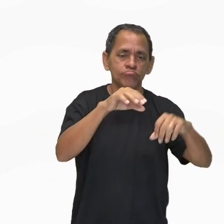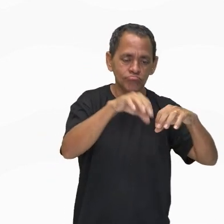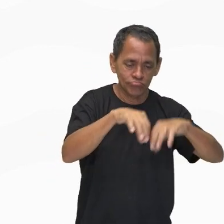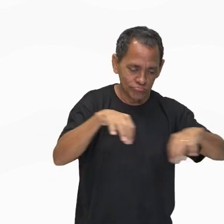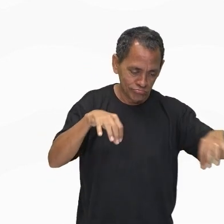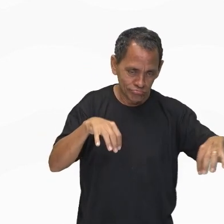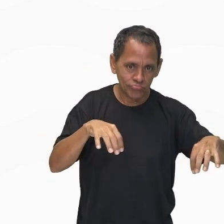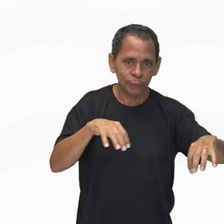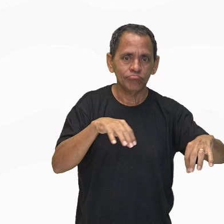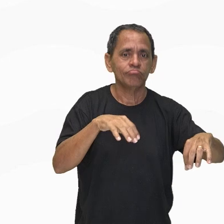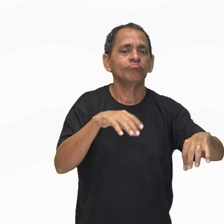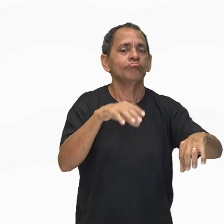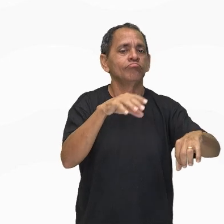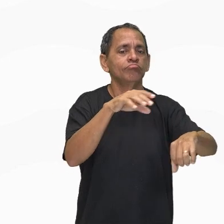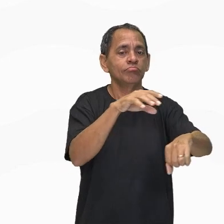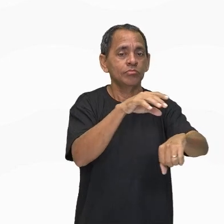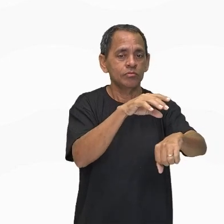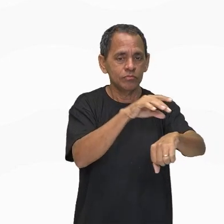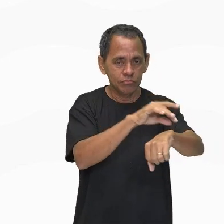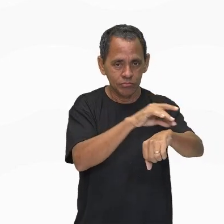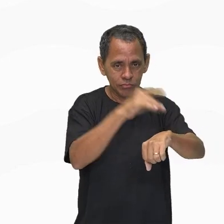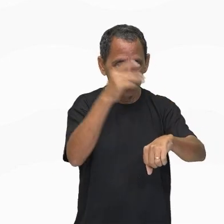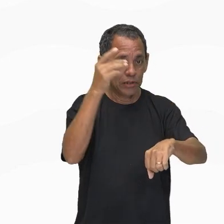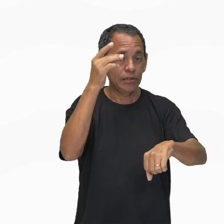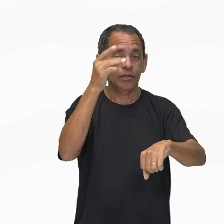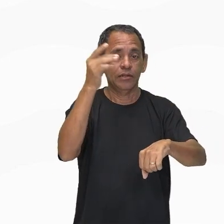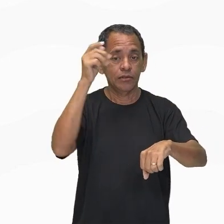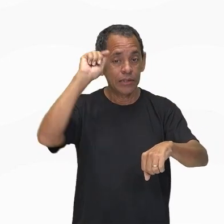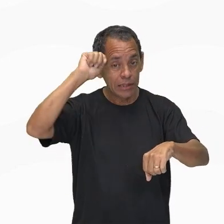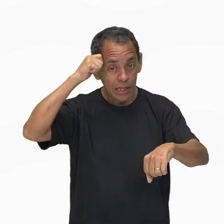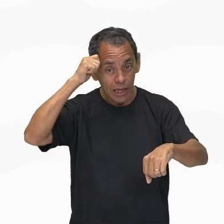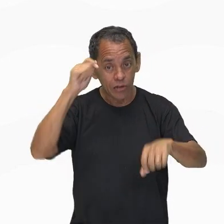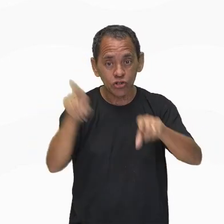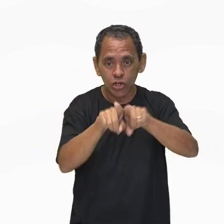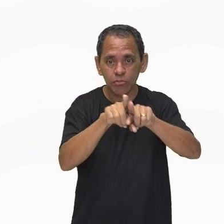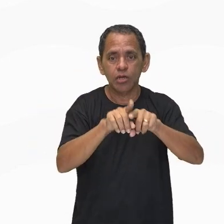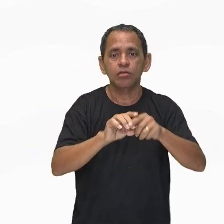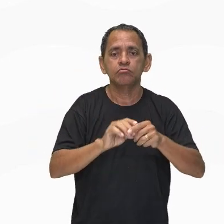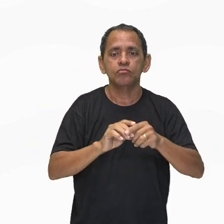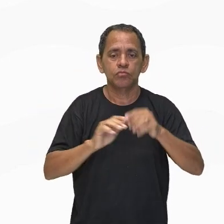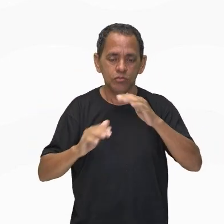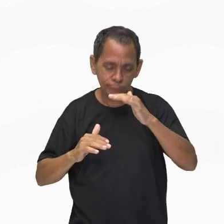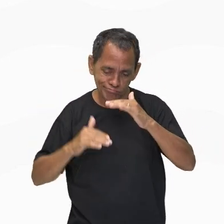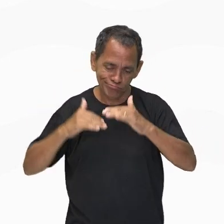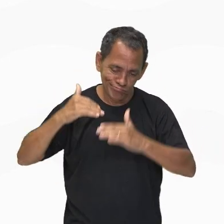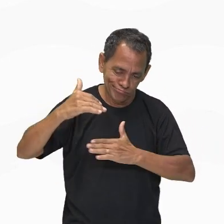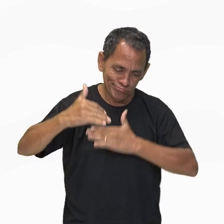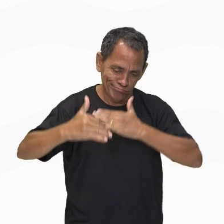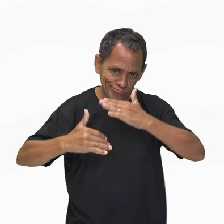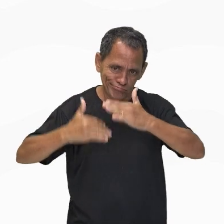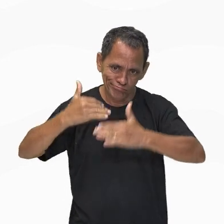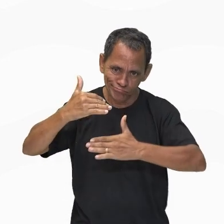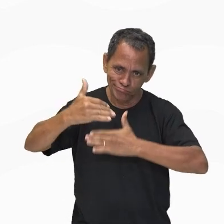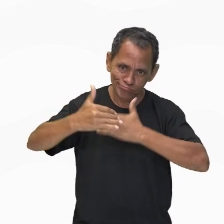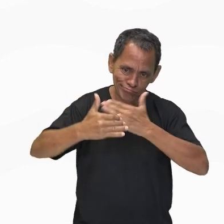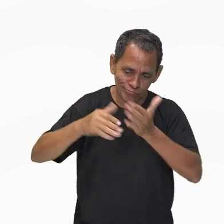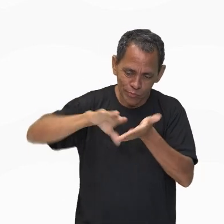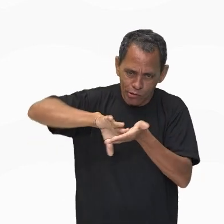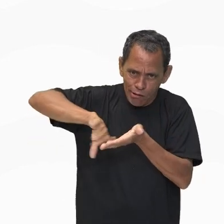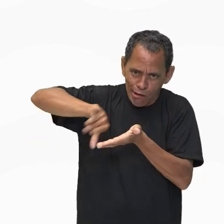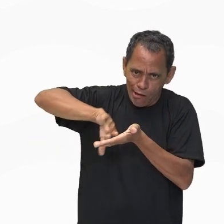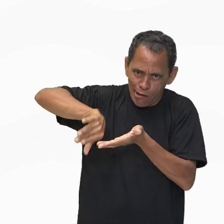da população negra sul-africana, eles foram gradativamente retirados